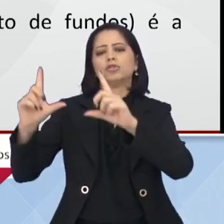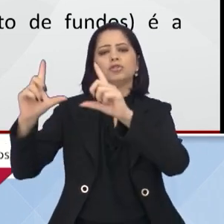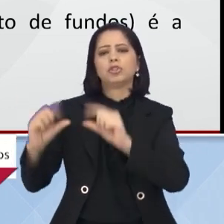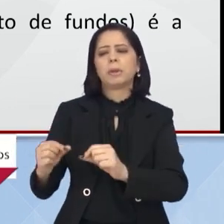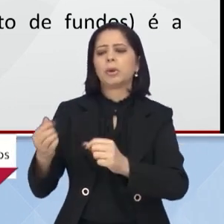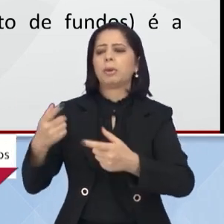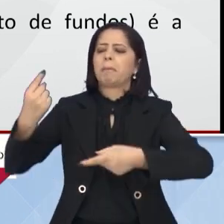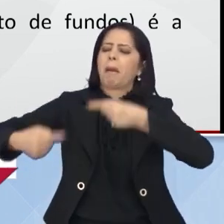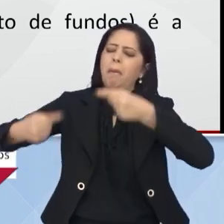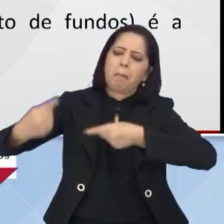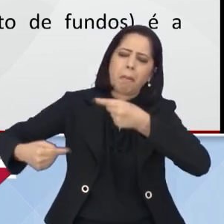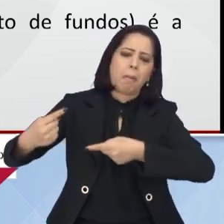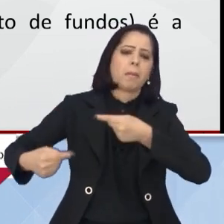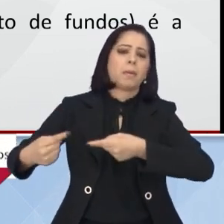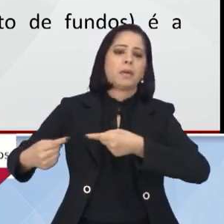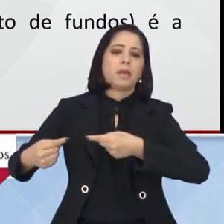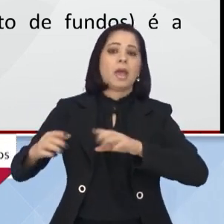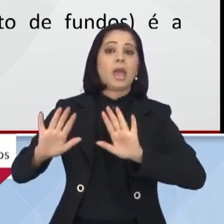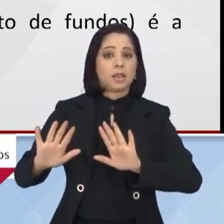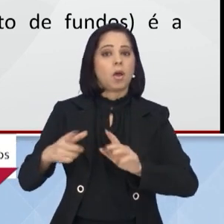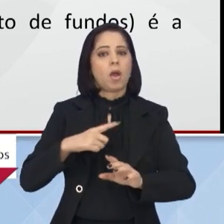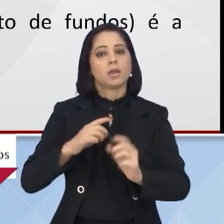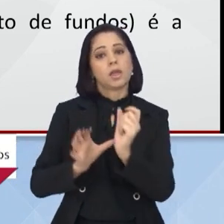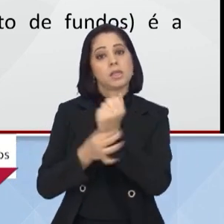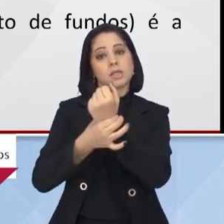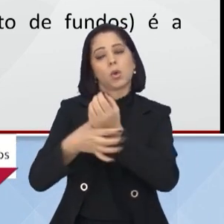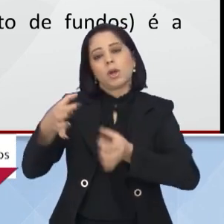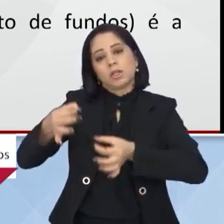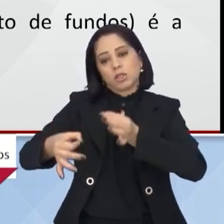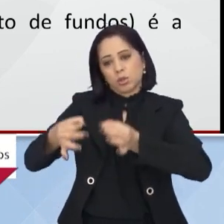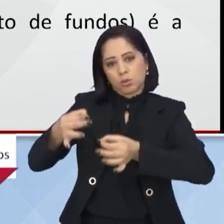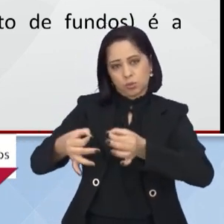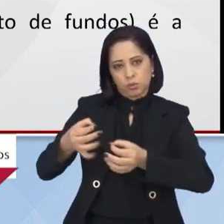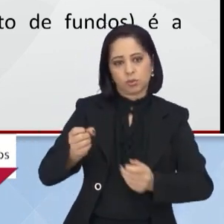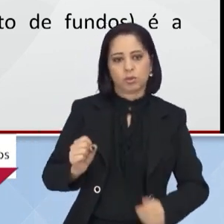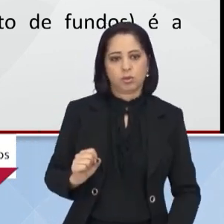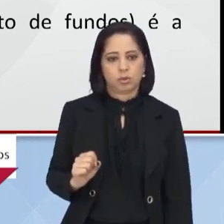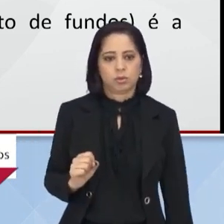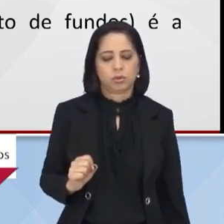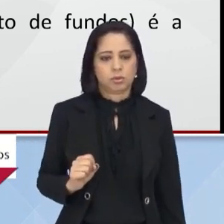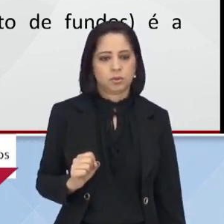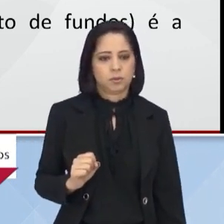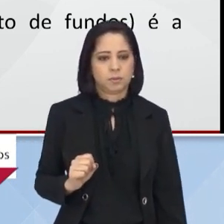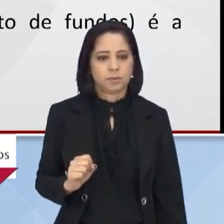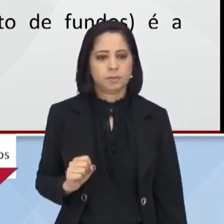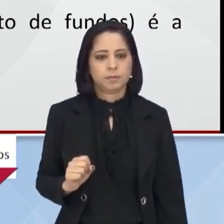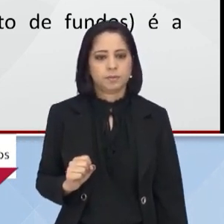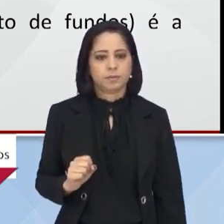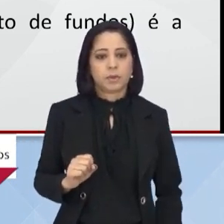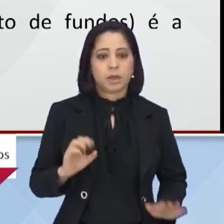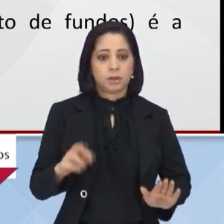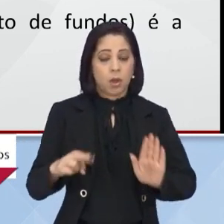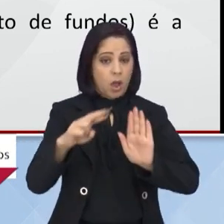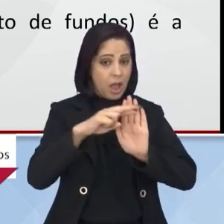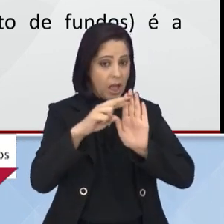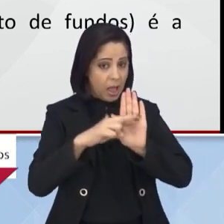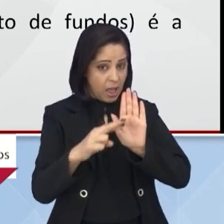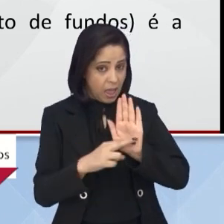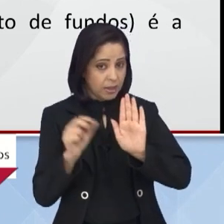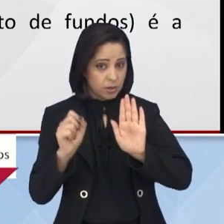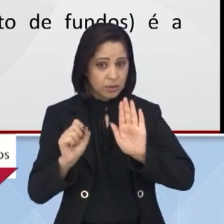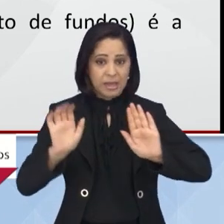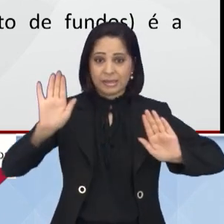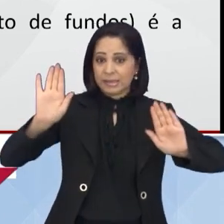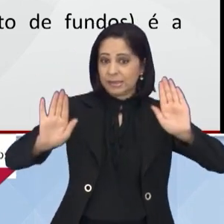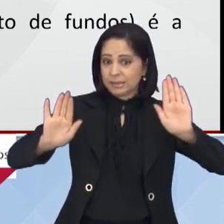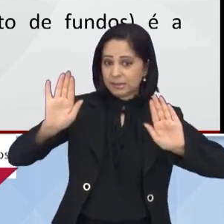discussões aí entra a segurança jurídica certo e com então a regra a licitação